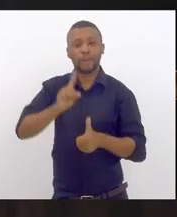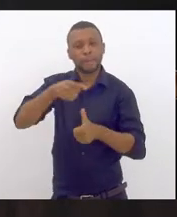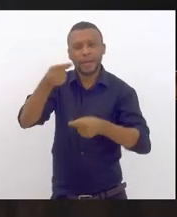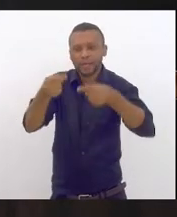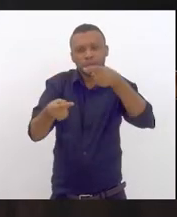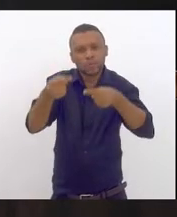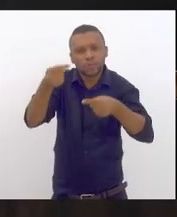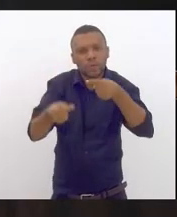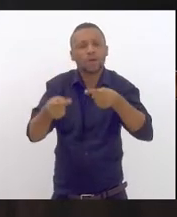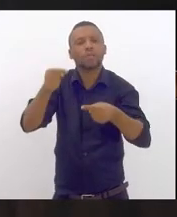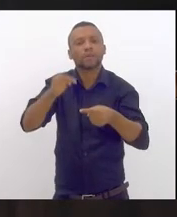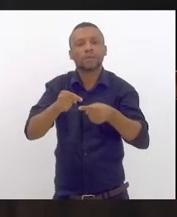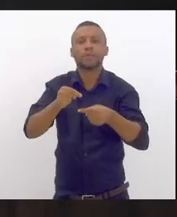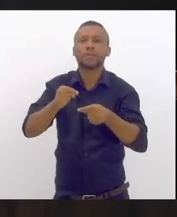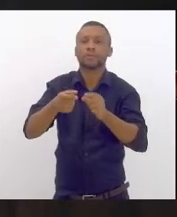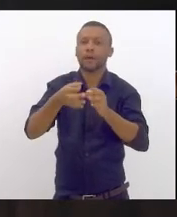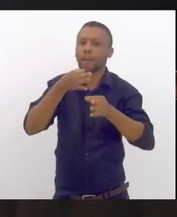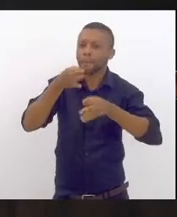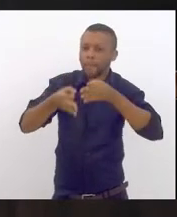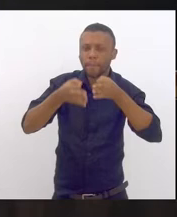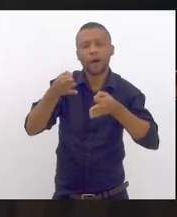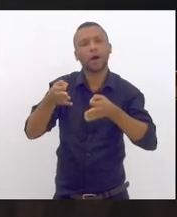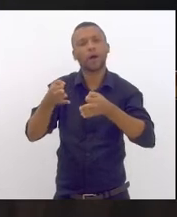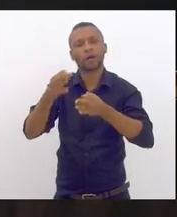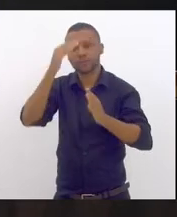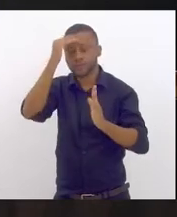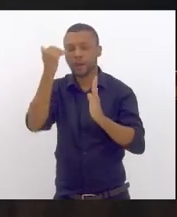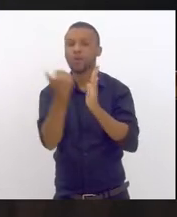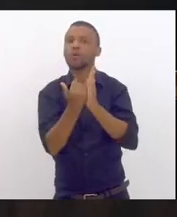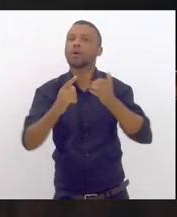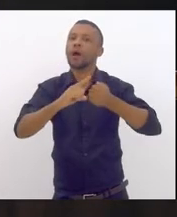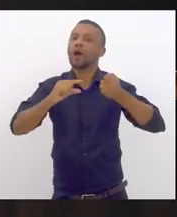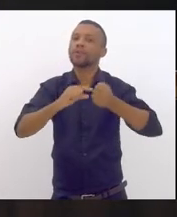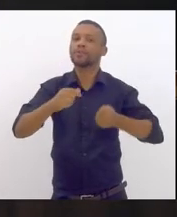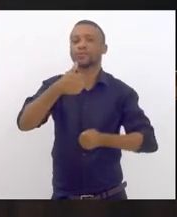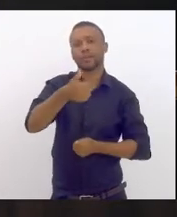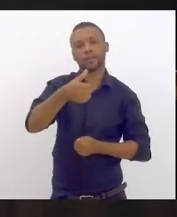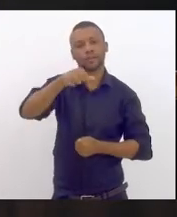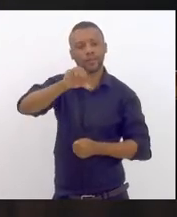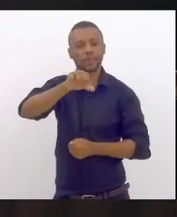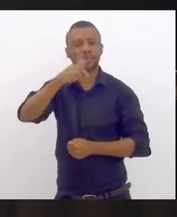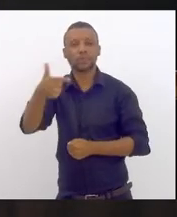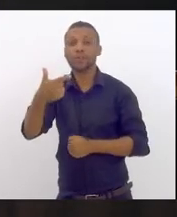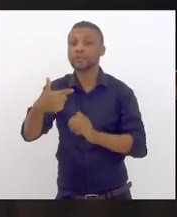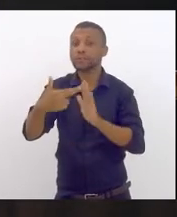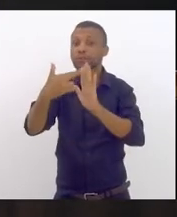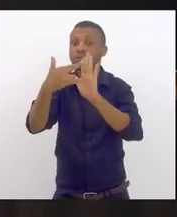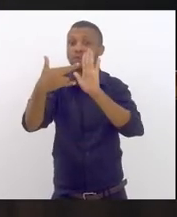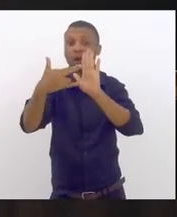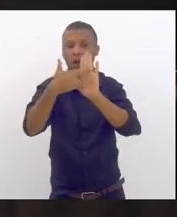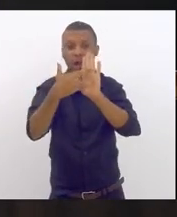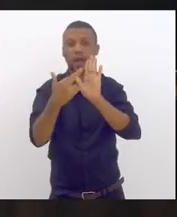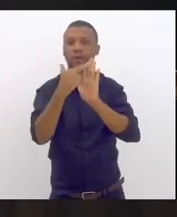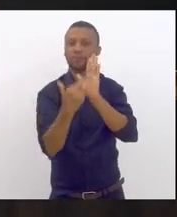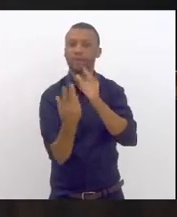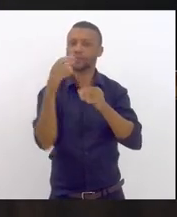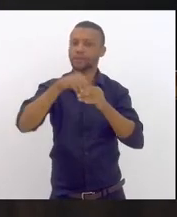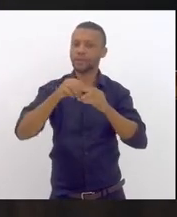discussão, sujeita à disposição especial de acordo com o artigo 192 do Regimento Interno.